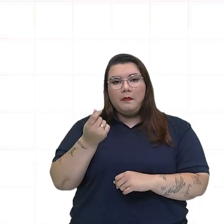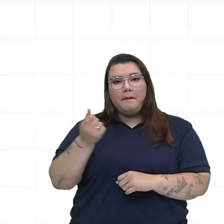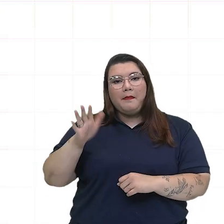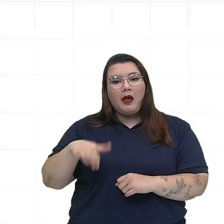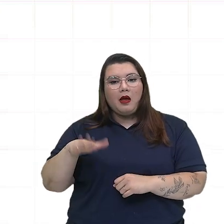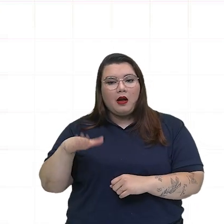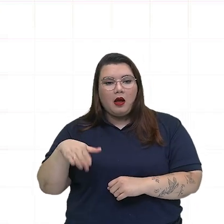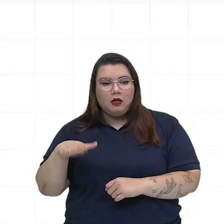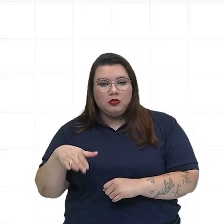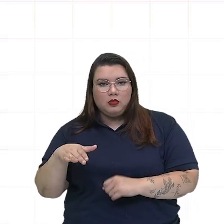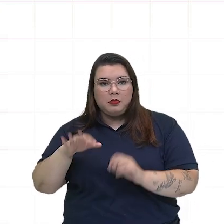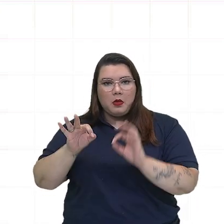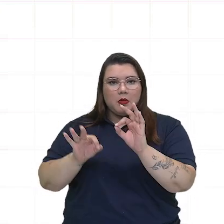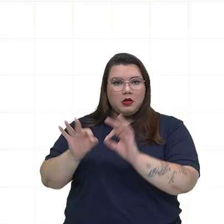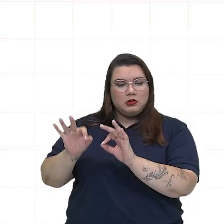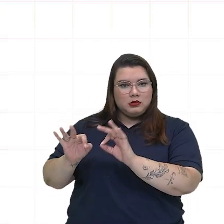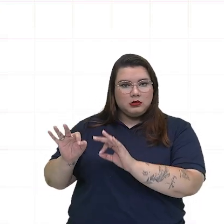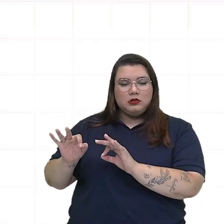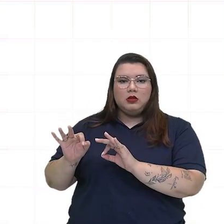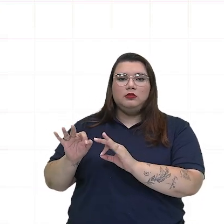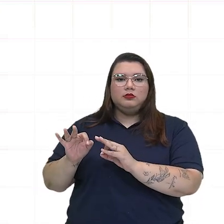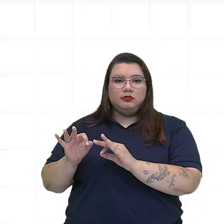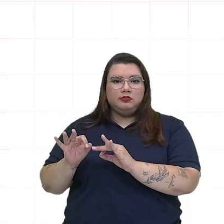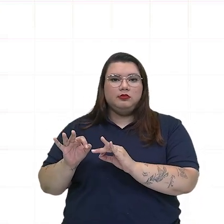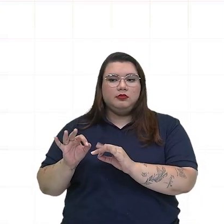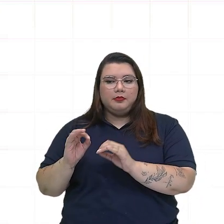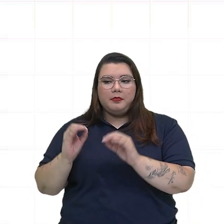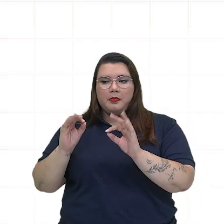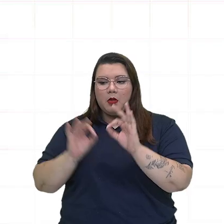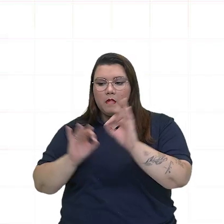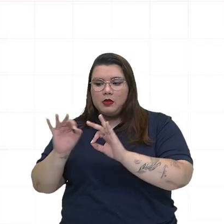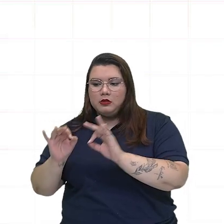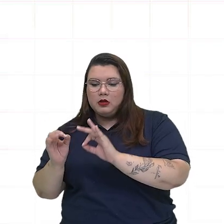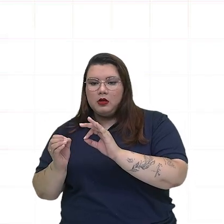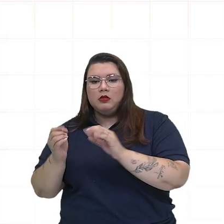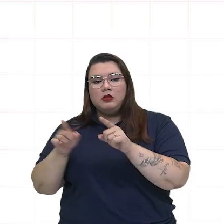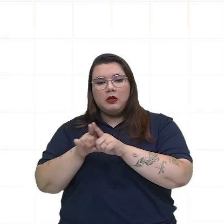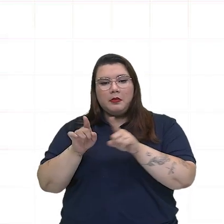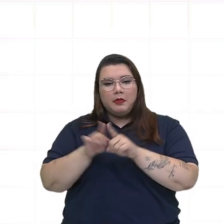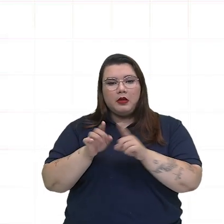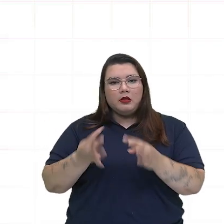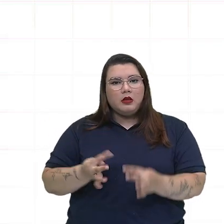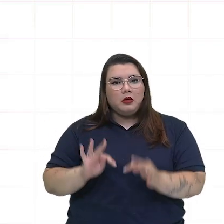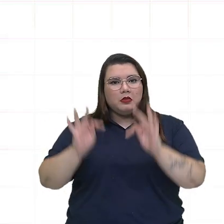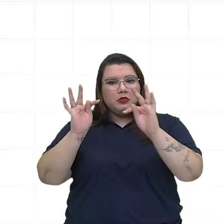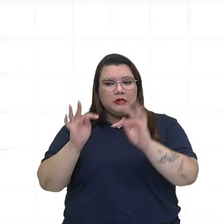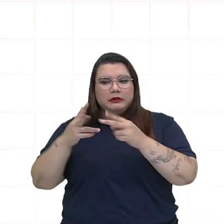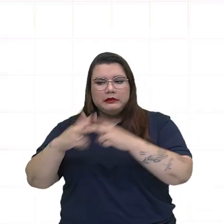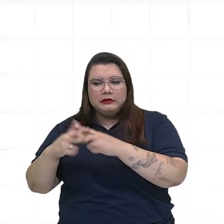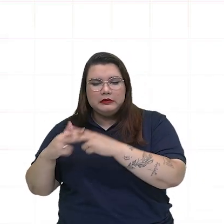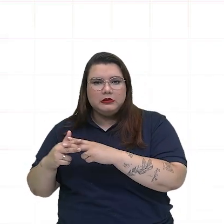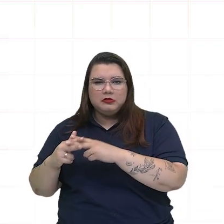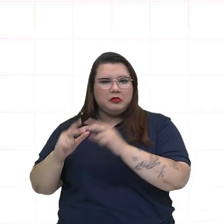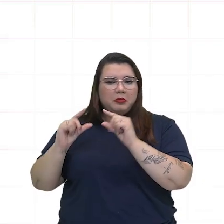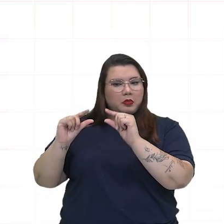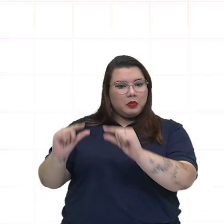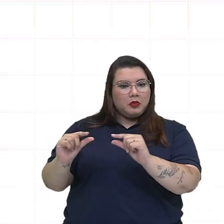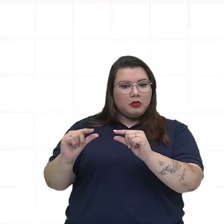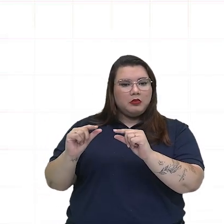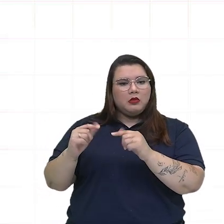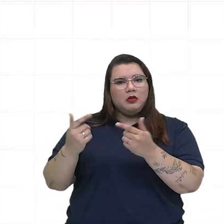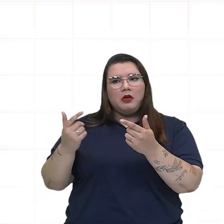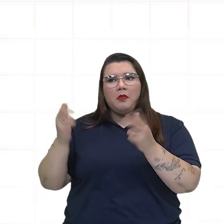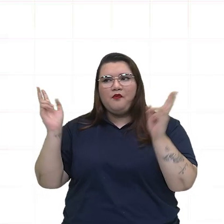de implantação, tá? Também acaba tendo uma baixa demanda de tecnologia e manutenção e